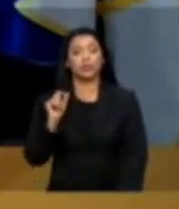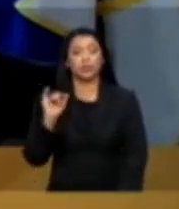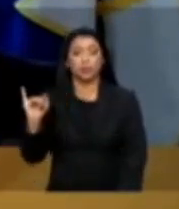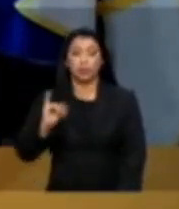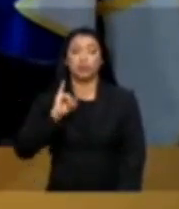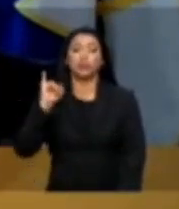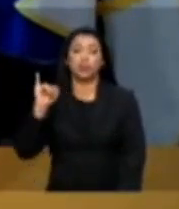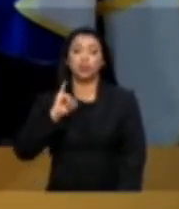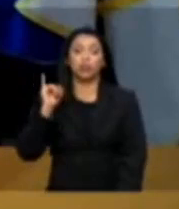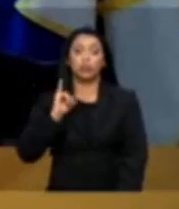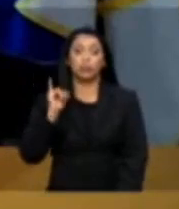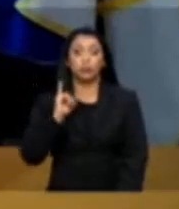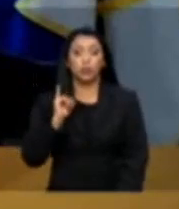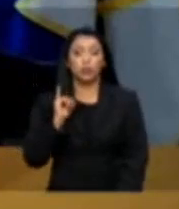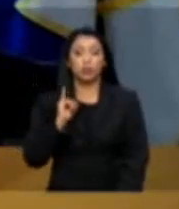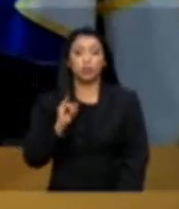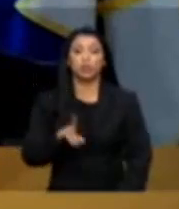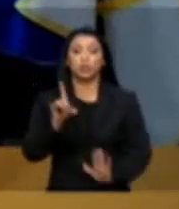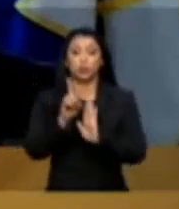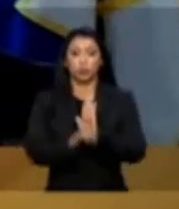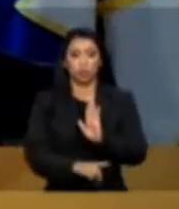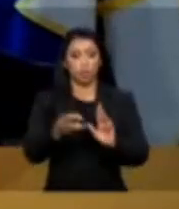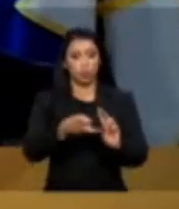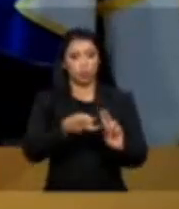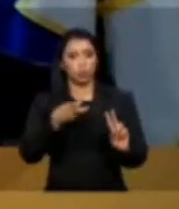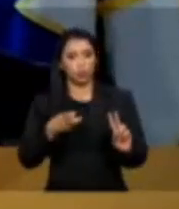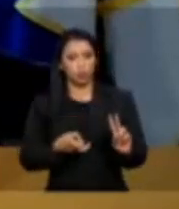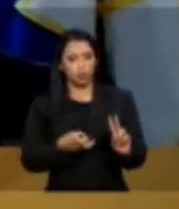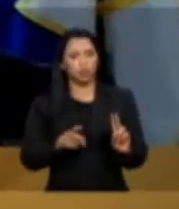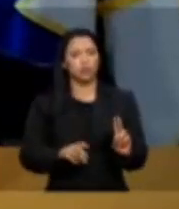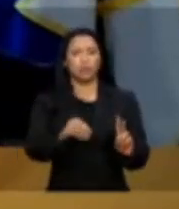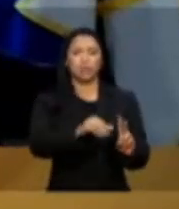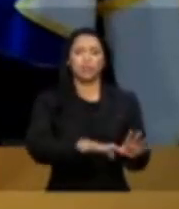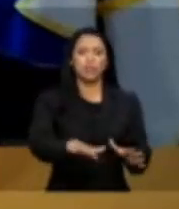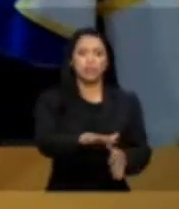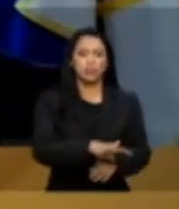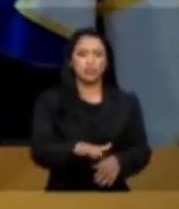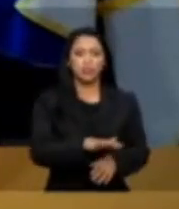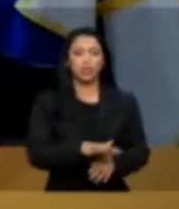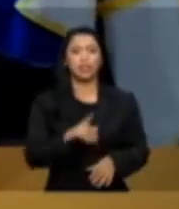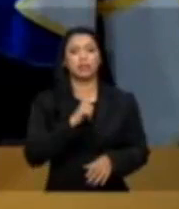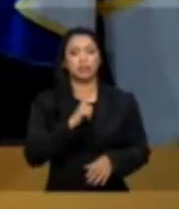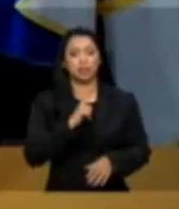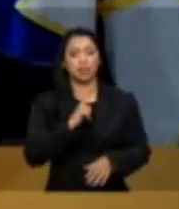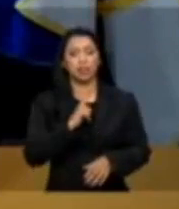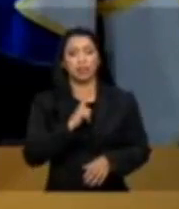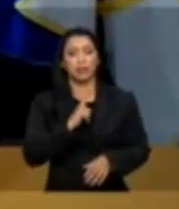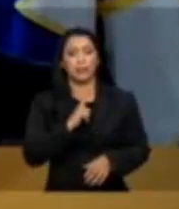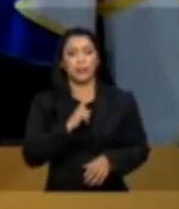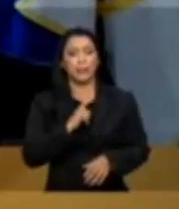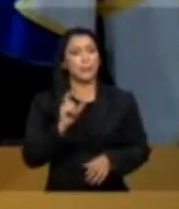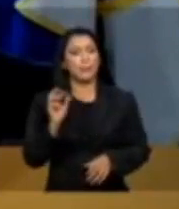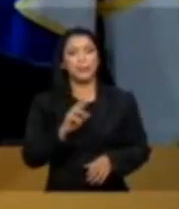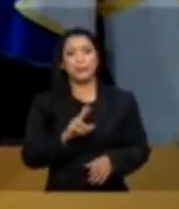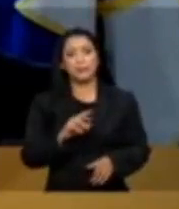essencial: a fruição dos direitos dos índios sobre as terras que tradicionalmente ocupam não depende